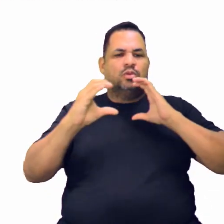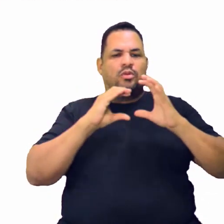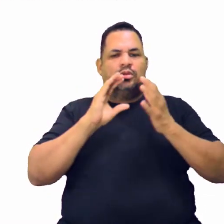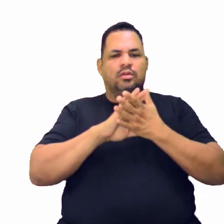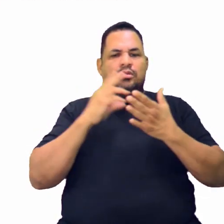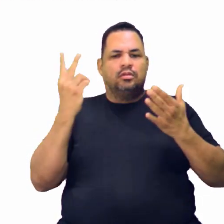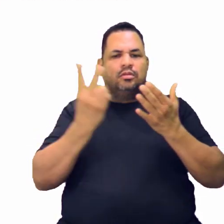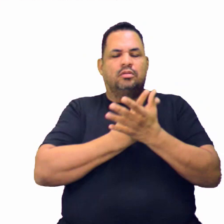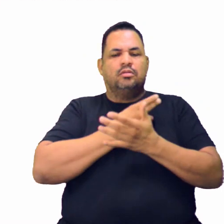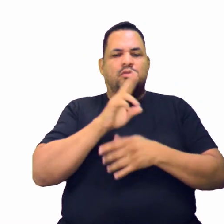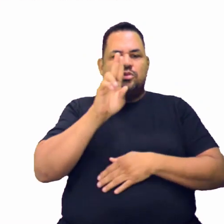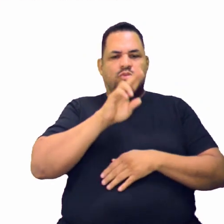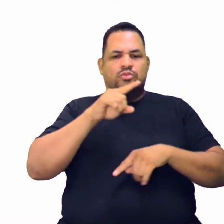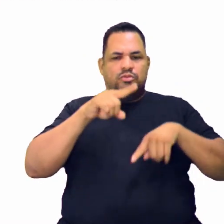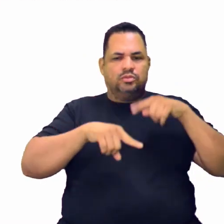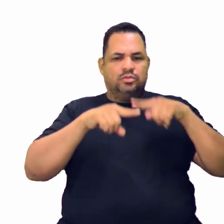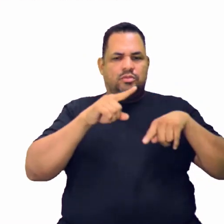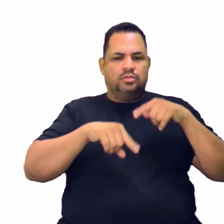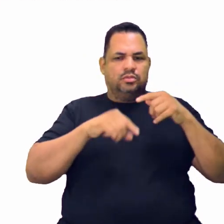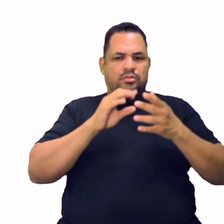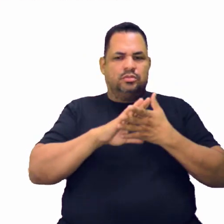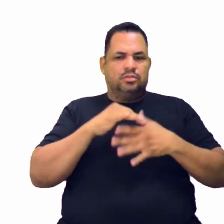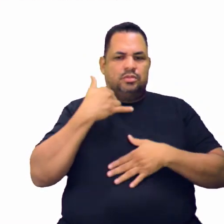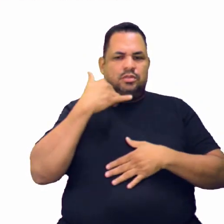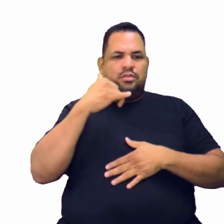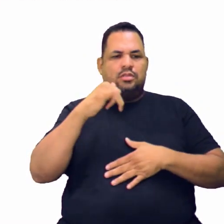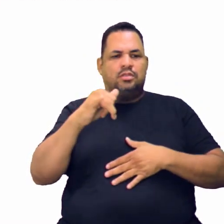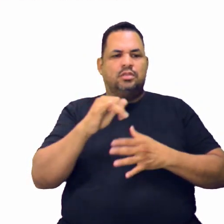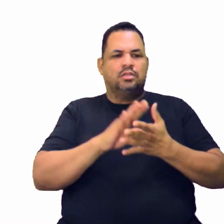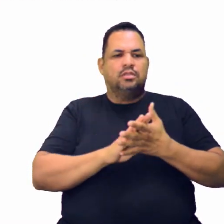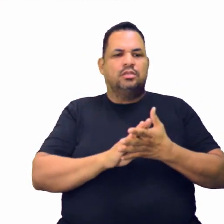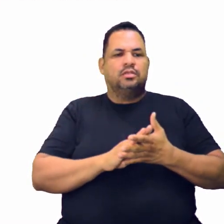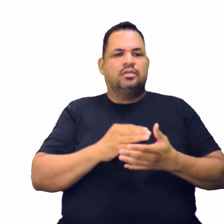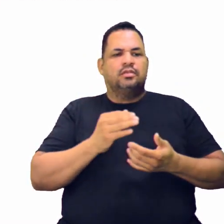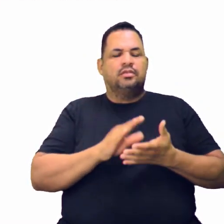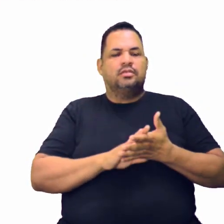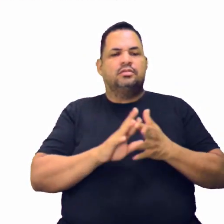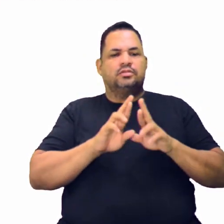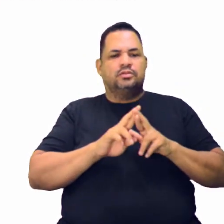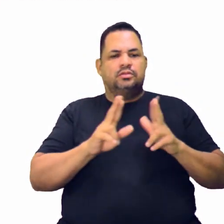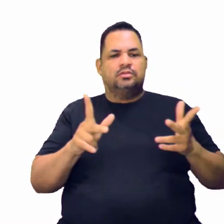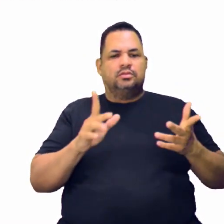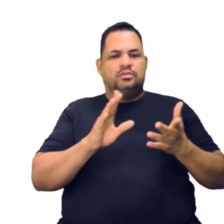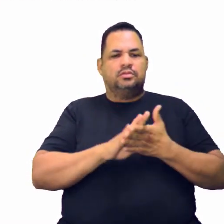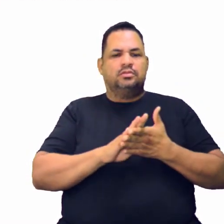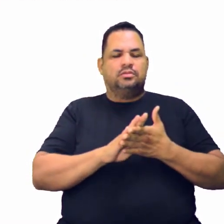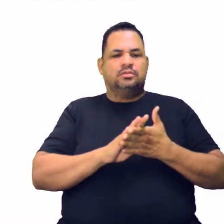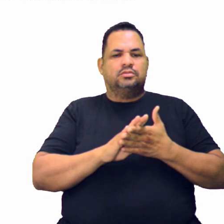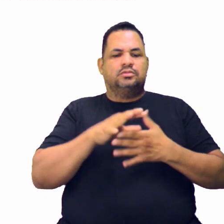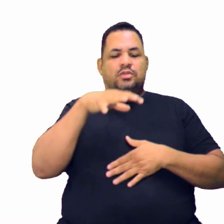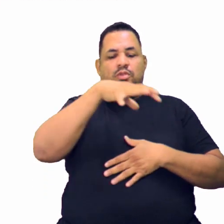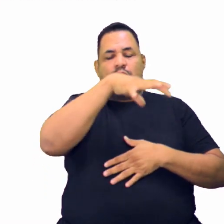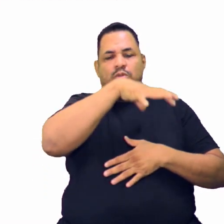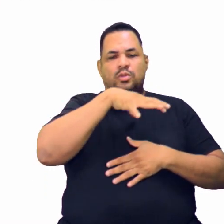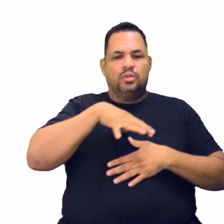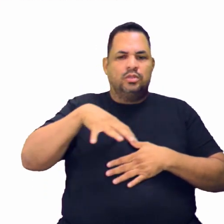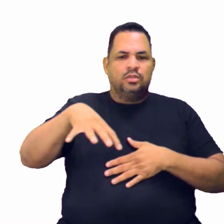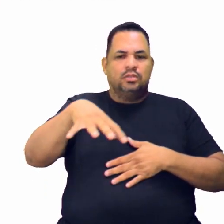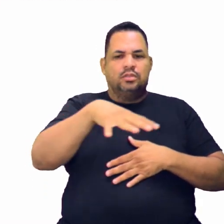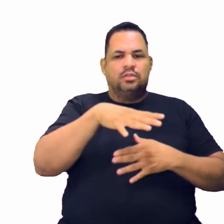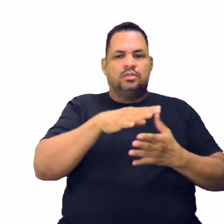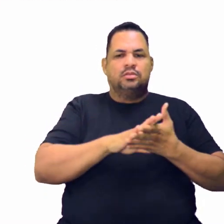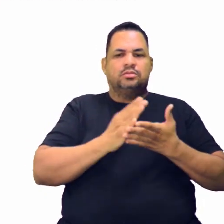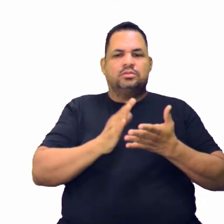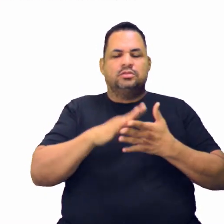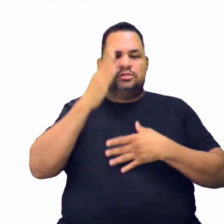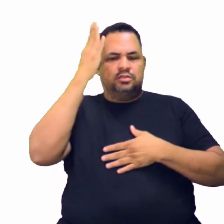causada pelo uso do aparelho eletrônico. D. Discrepância entre situar-se